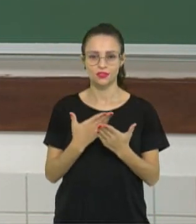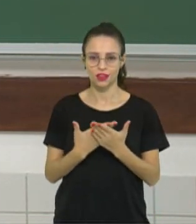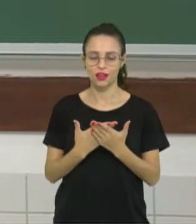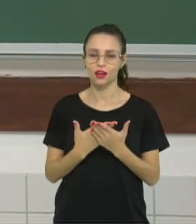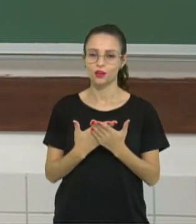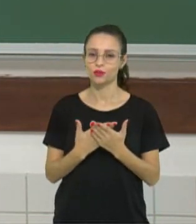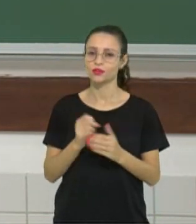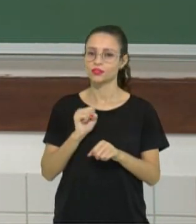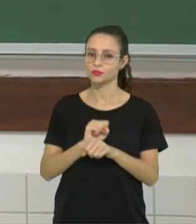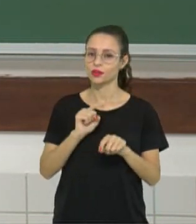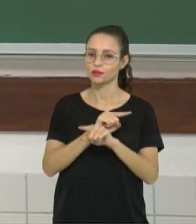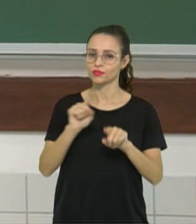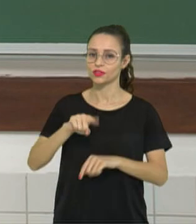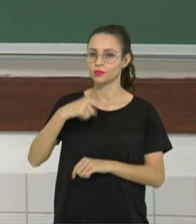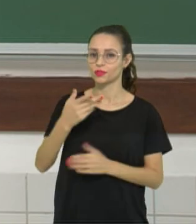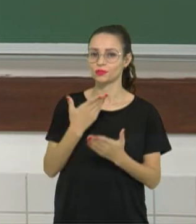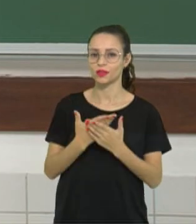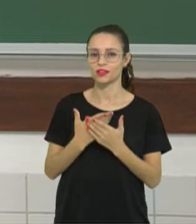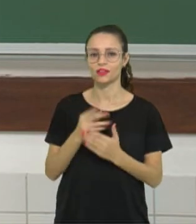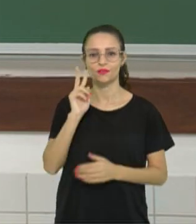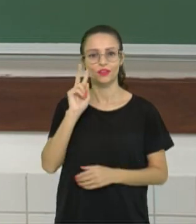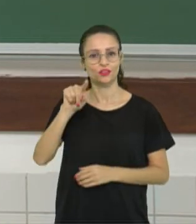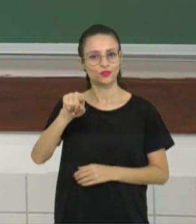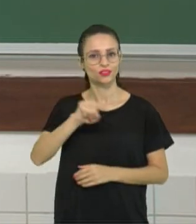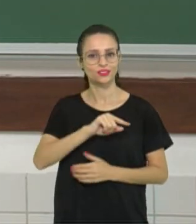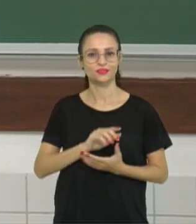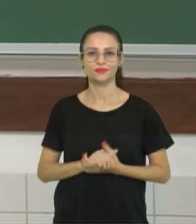If possible, stay home and see you there.